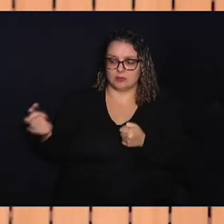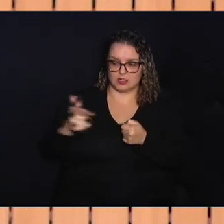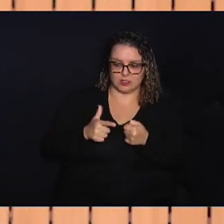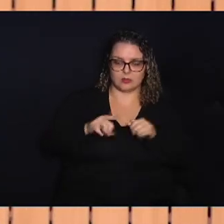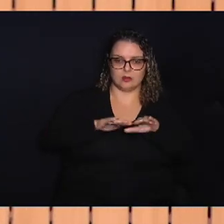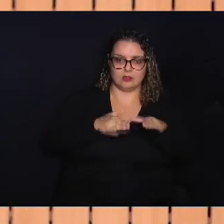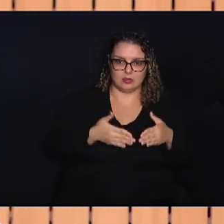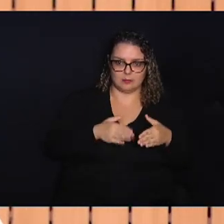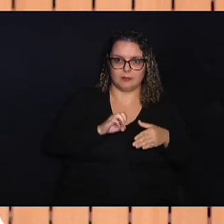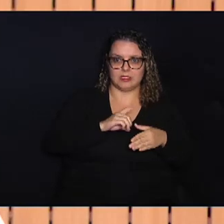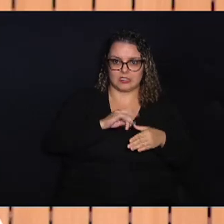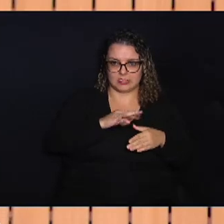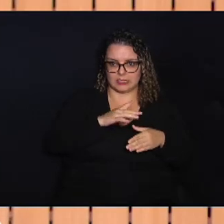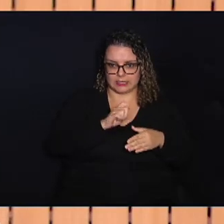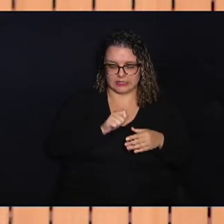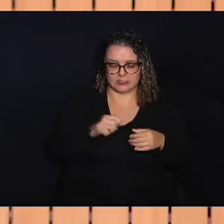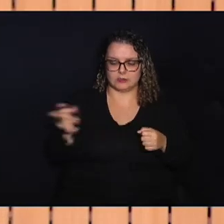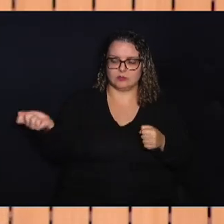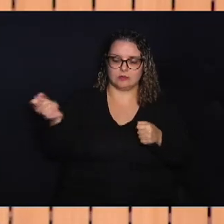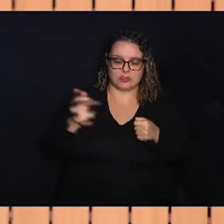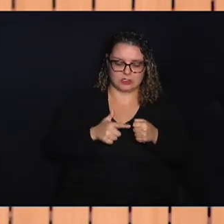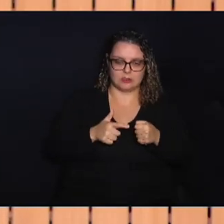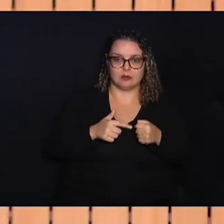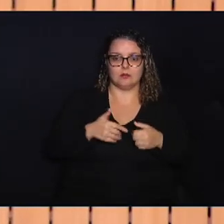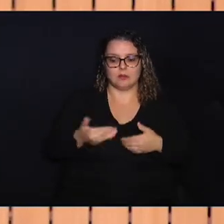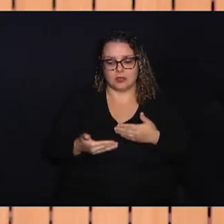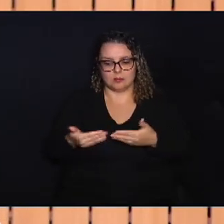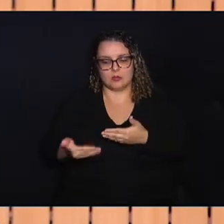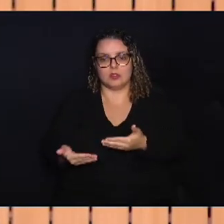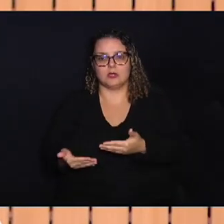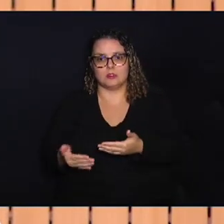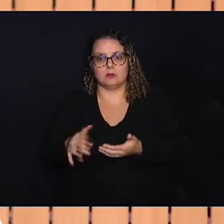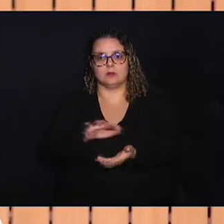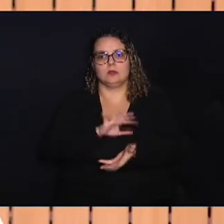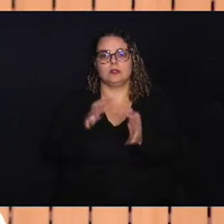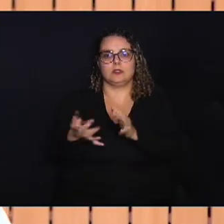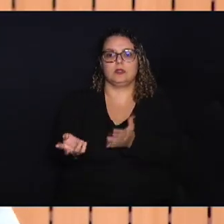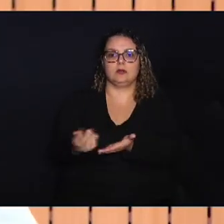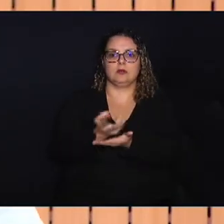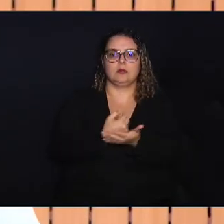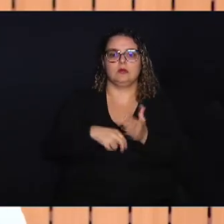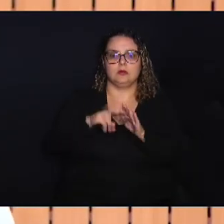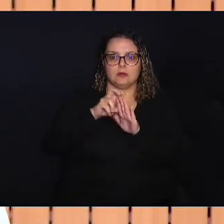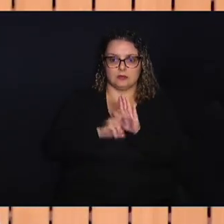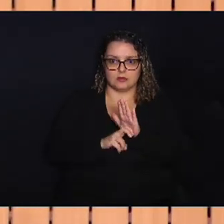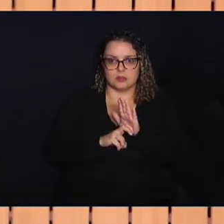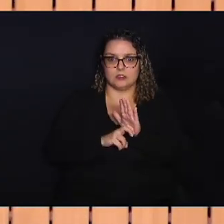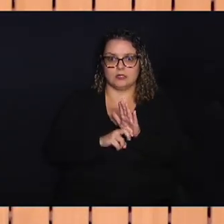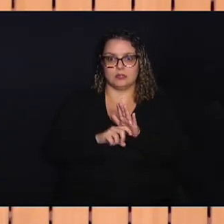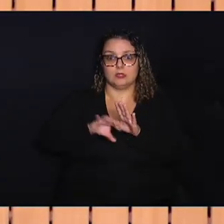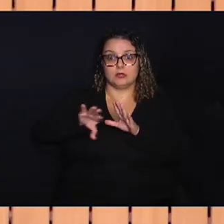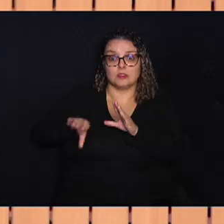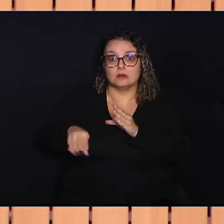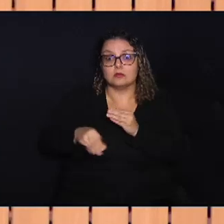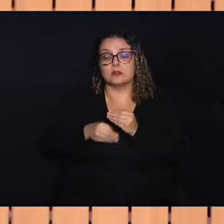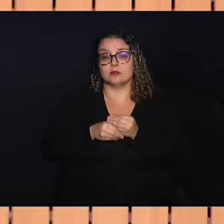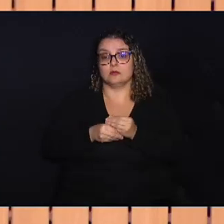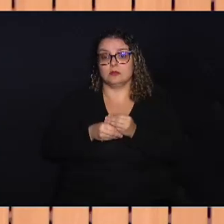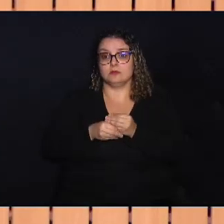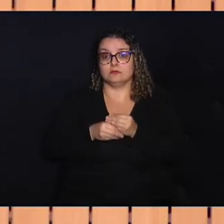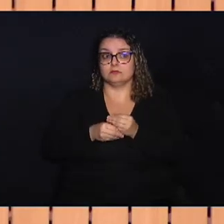PSOL, apresentou durante a tramitação da reforma tributária, que foi uma emenda que